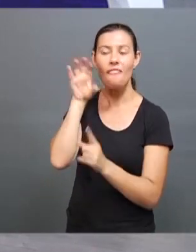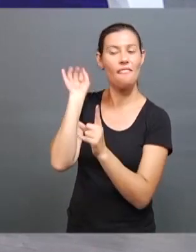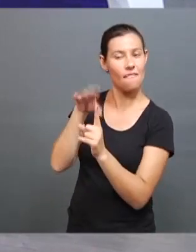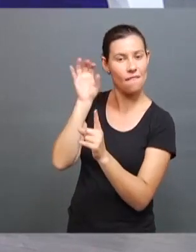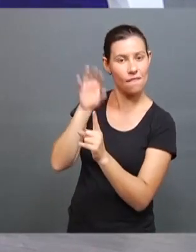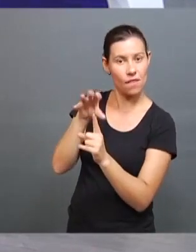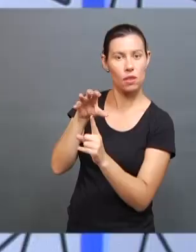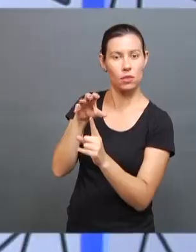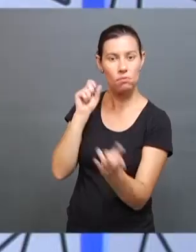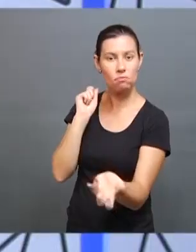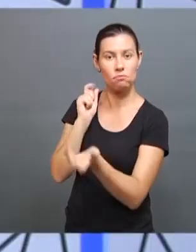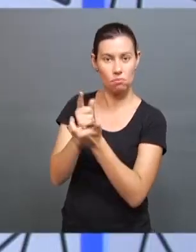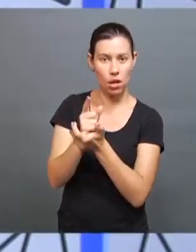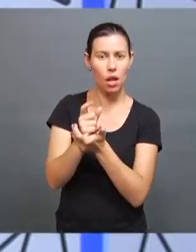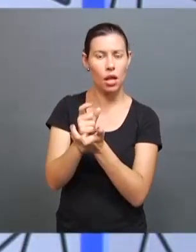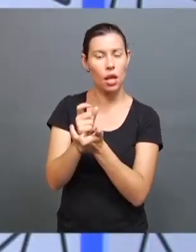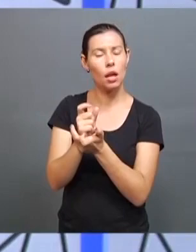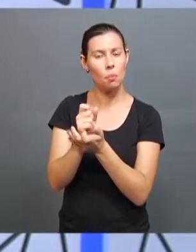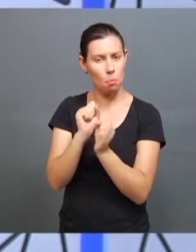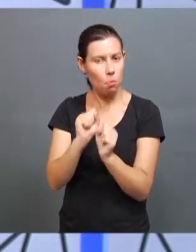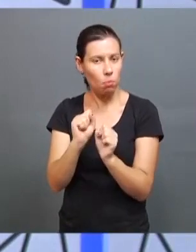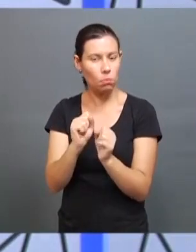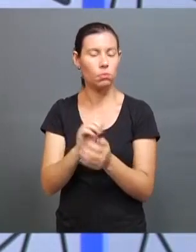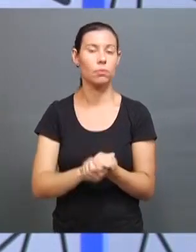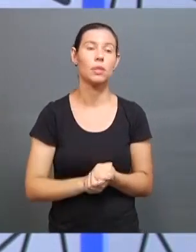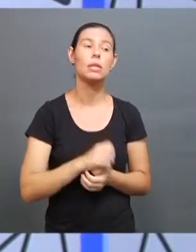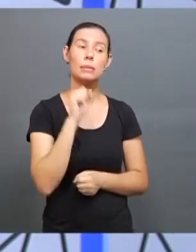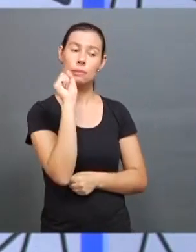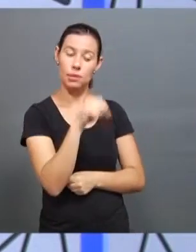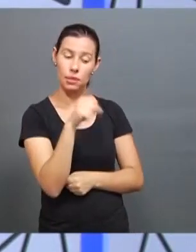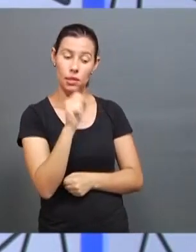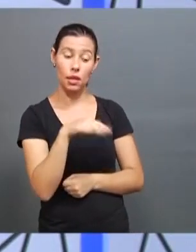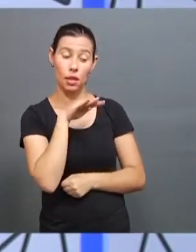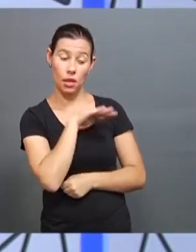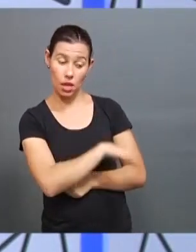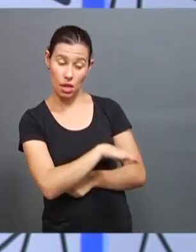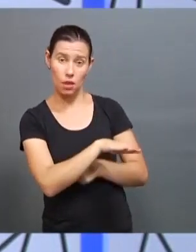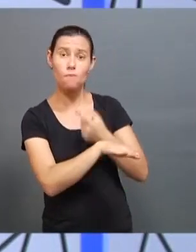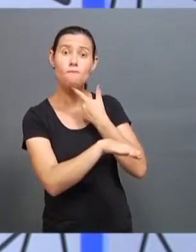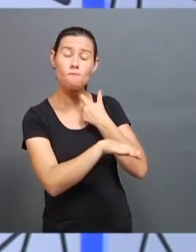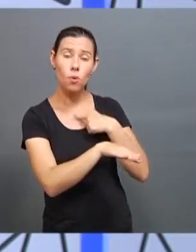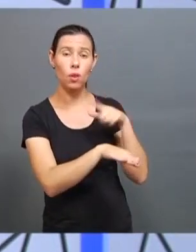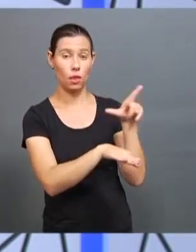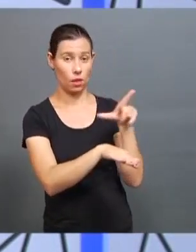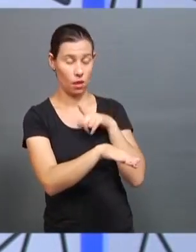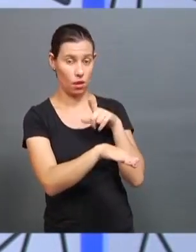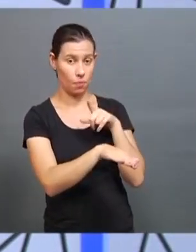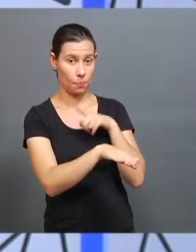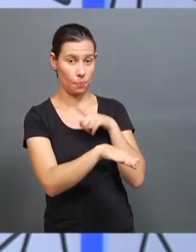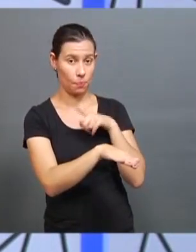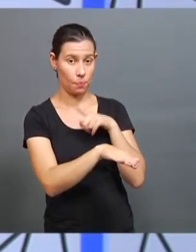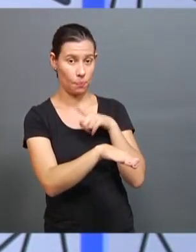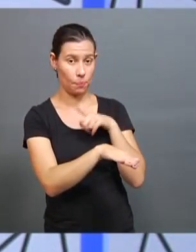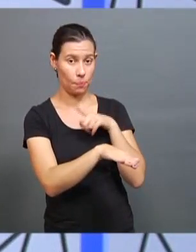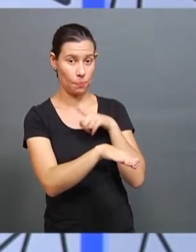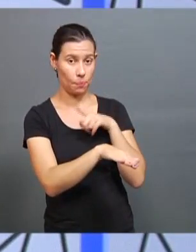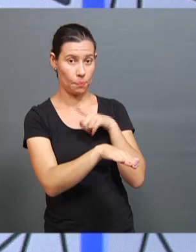tem uma grande influência, sim. Ela é um sujeito do desejo. Ela é alguém que vai ter vontades,